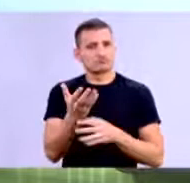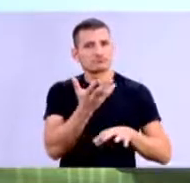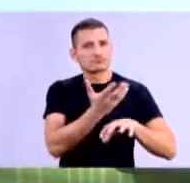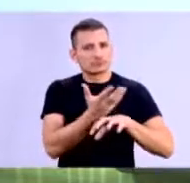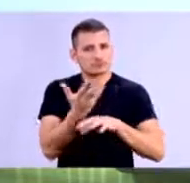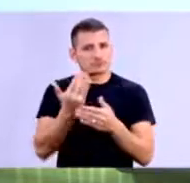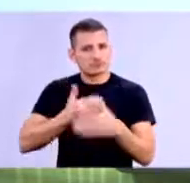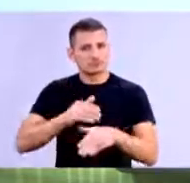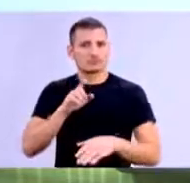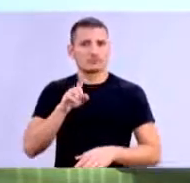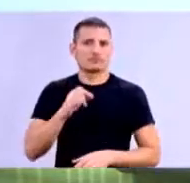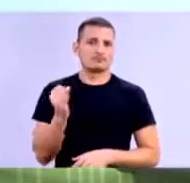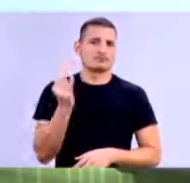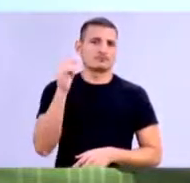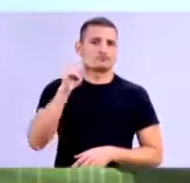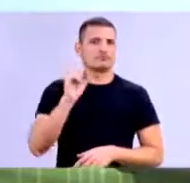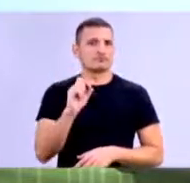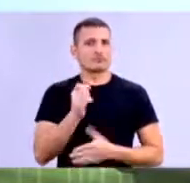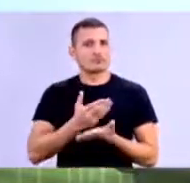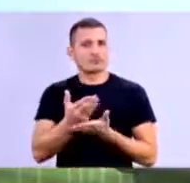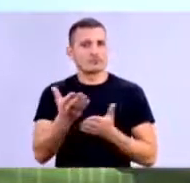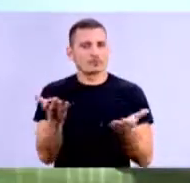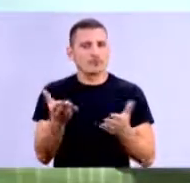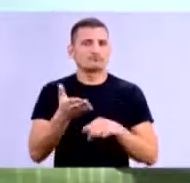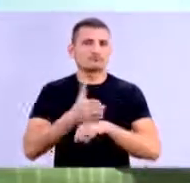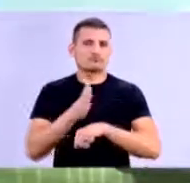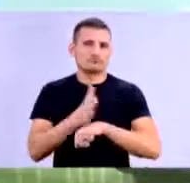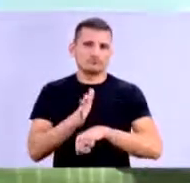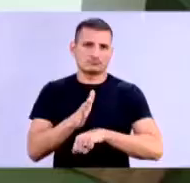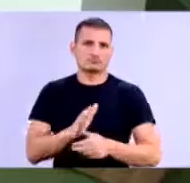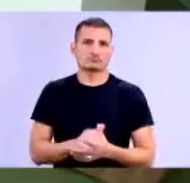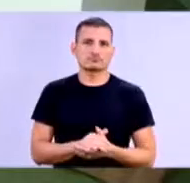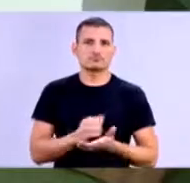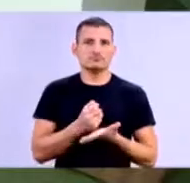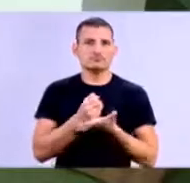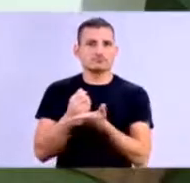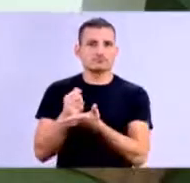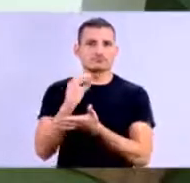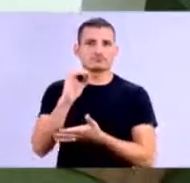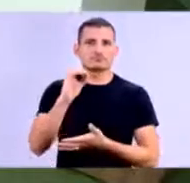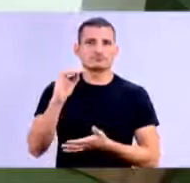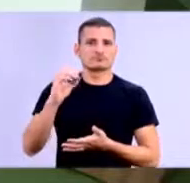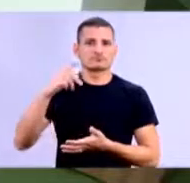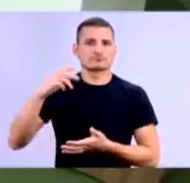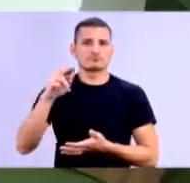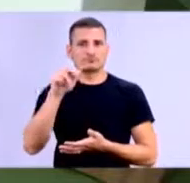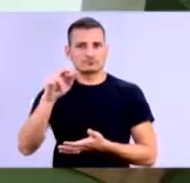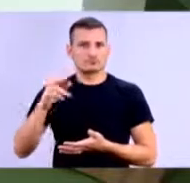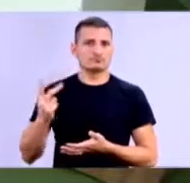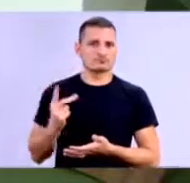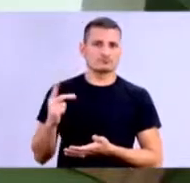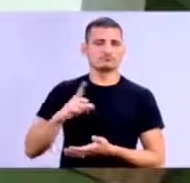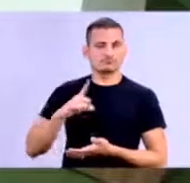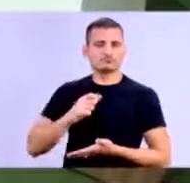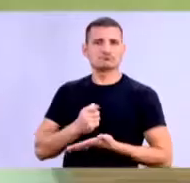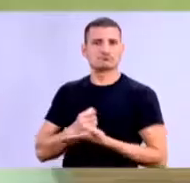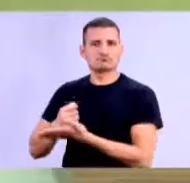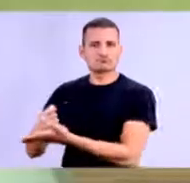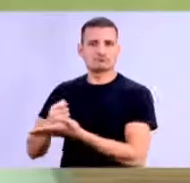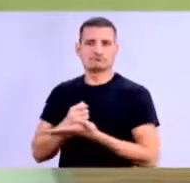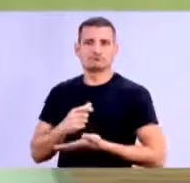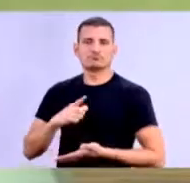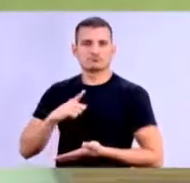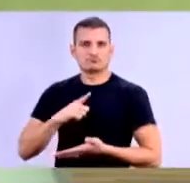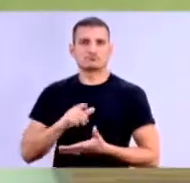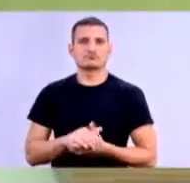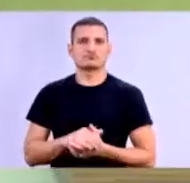importante que você já coloque em prática esse princípio. Professora, cooperar, nós estamos aqui nos cooperando, não é assim? É isso mesmo. Cooperar quer